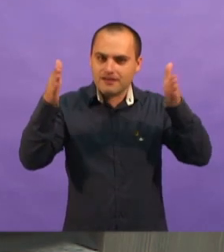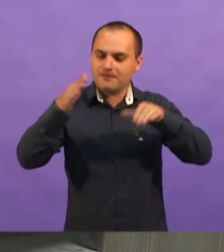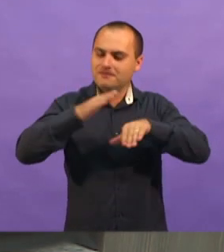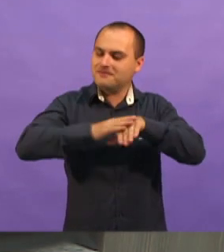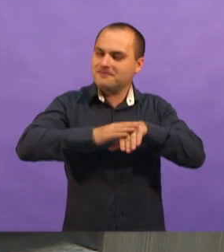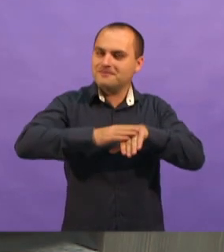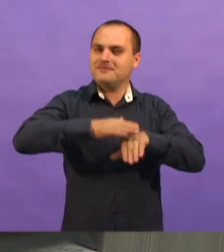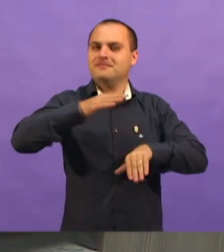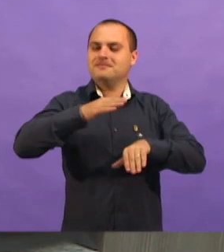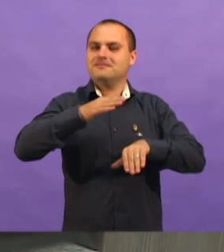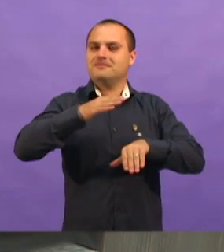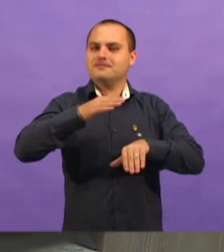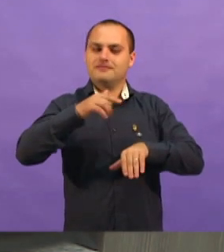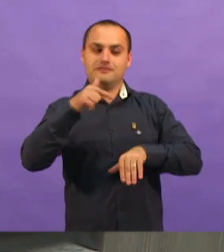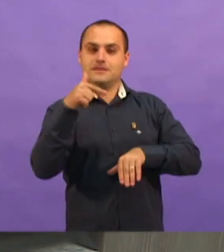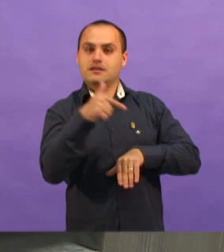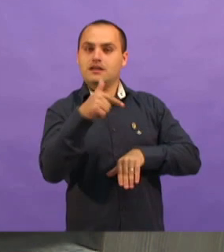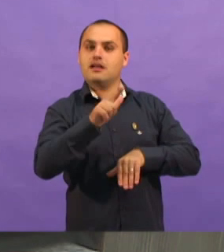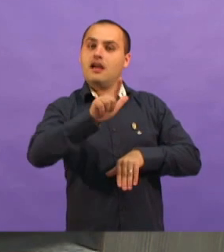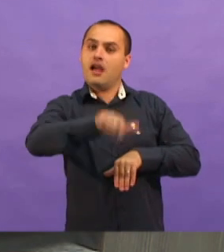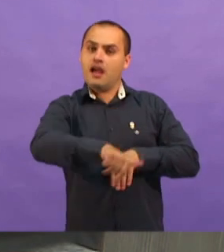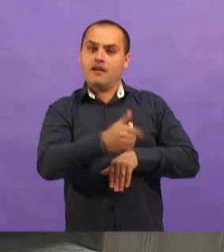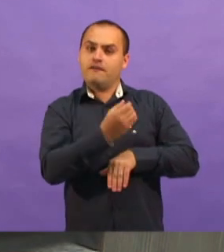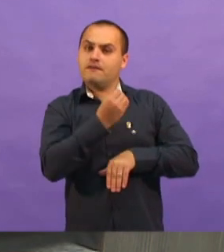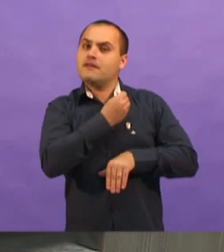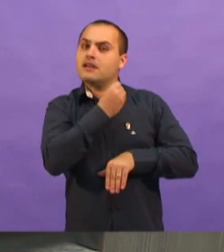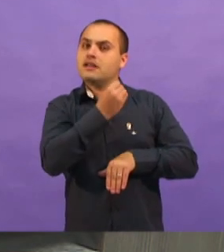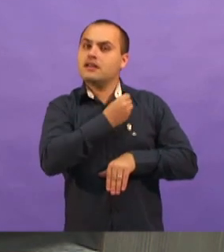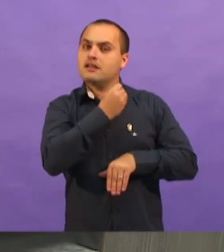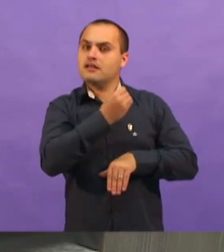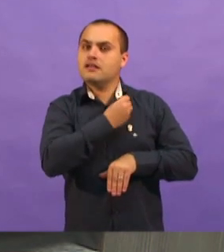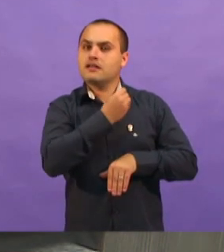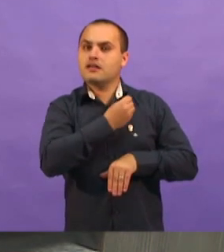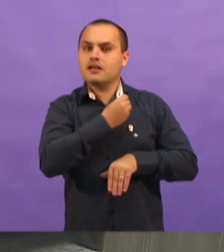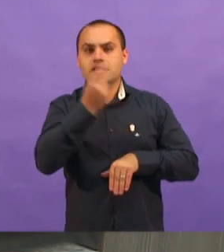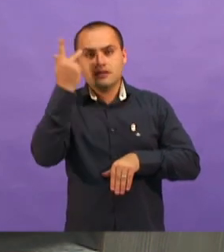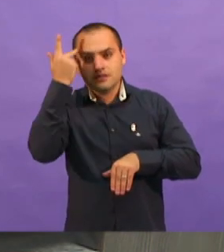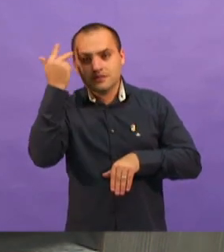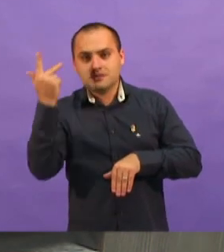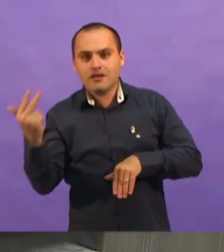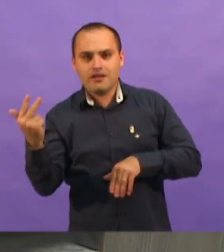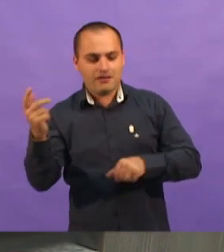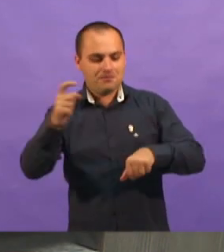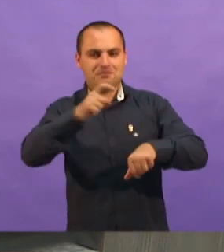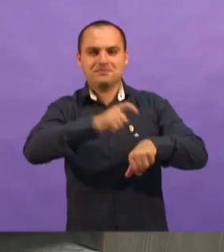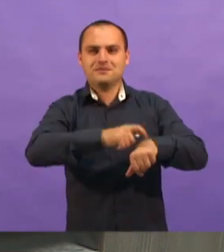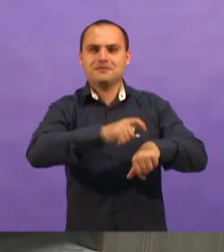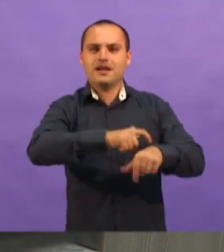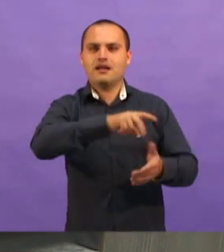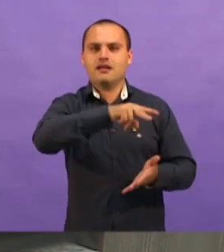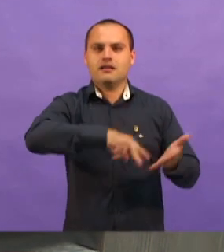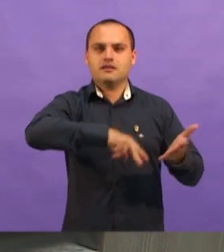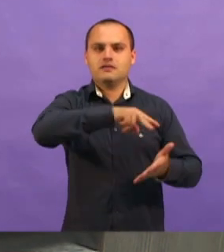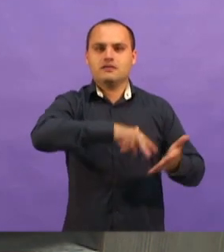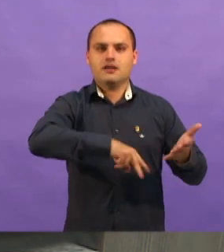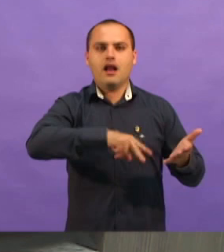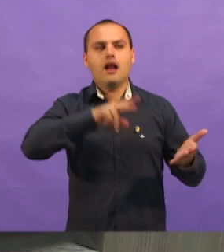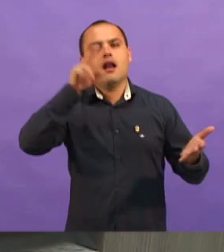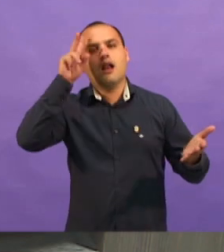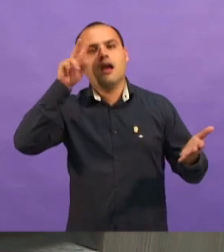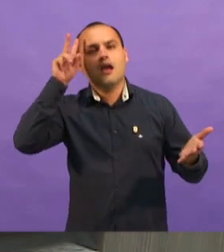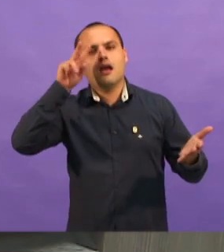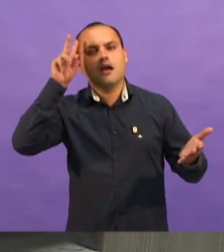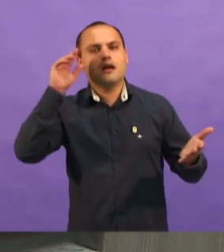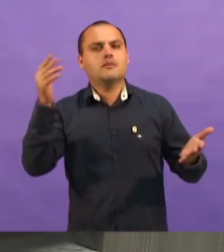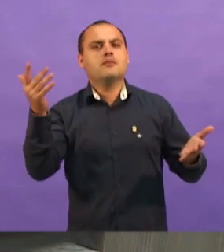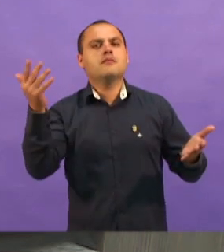aconteceu, mas que é vivo novamente, porque você está no momento da leitura revivendo, você